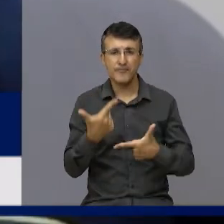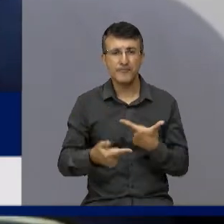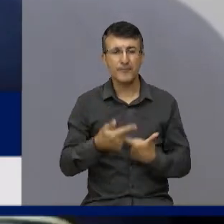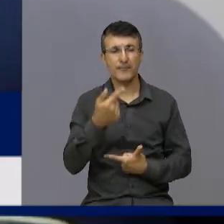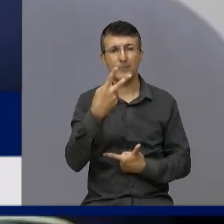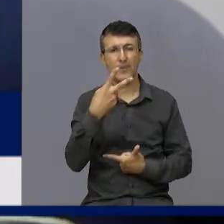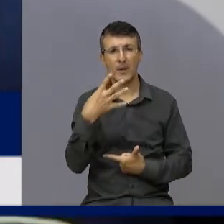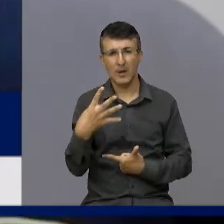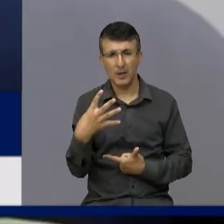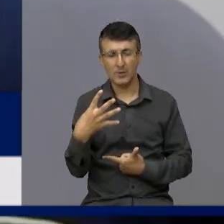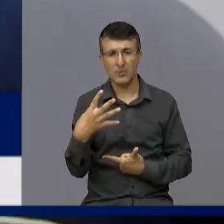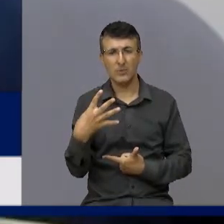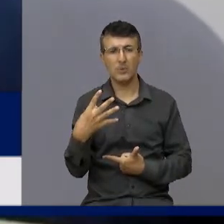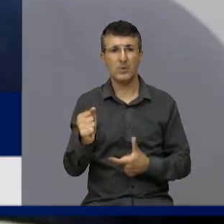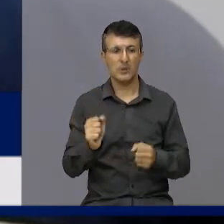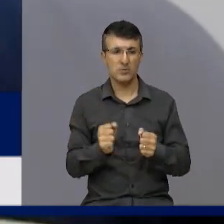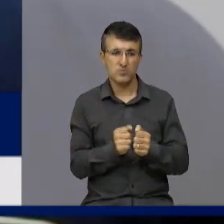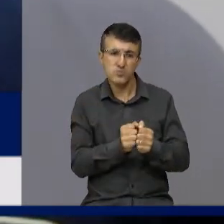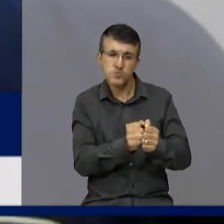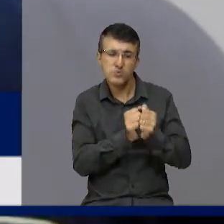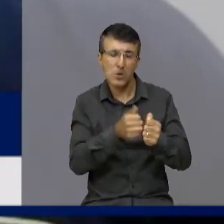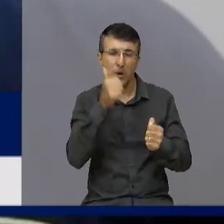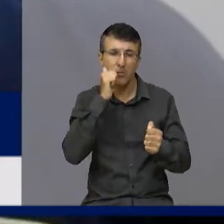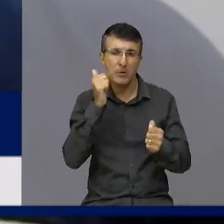delito da violência doméstica.